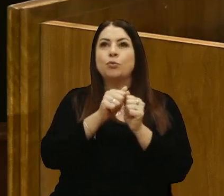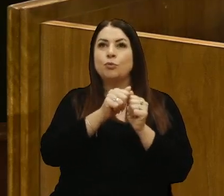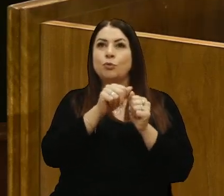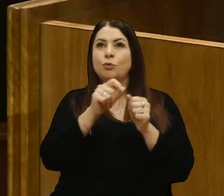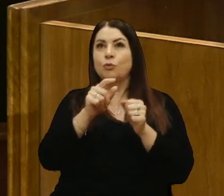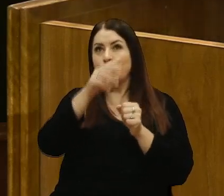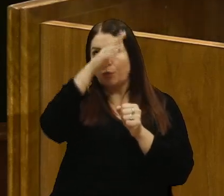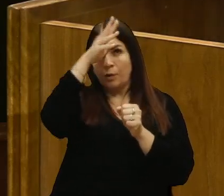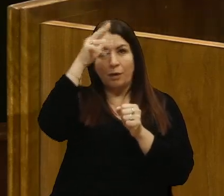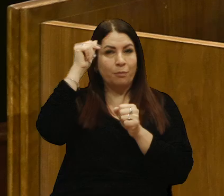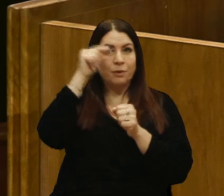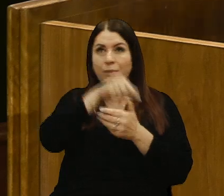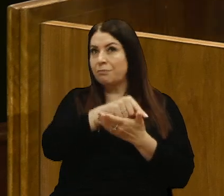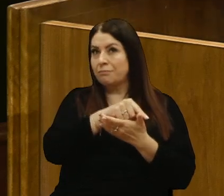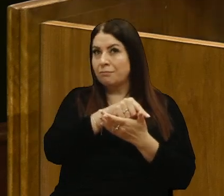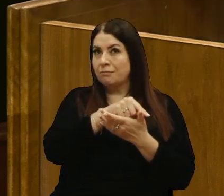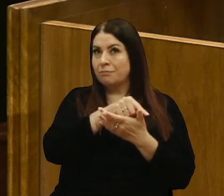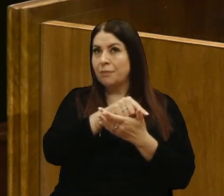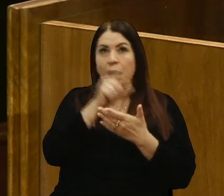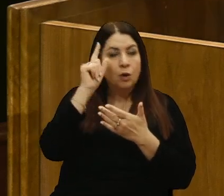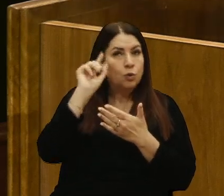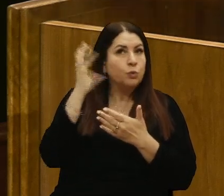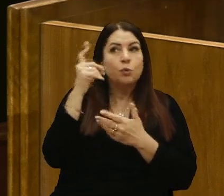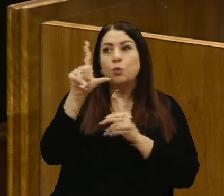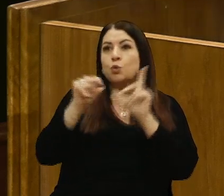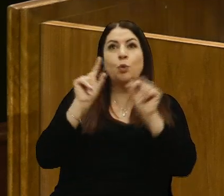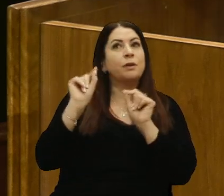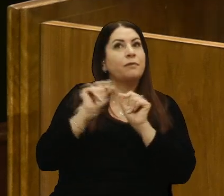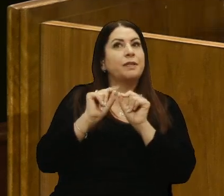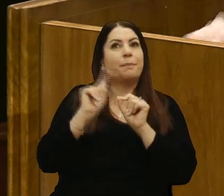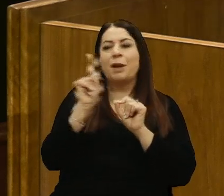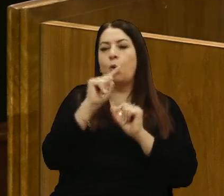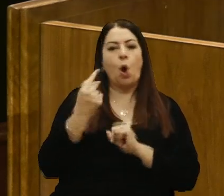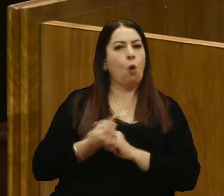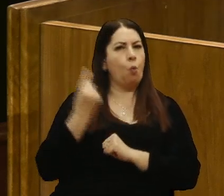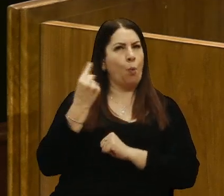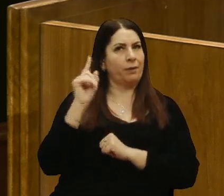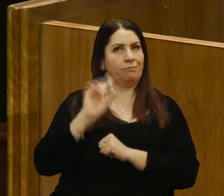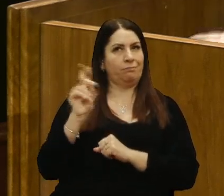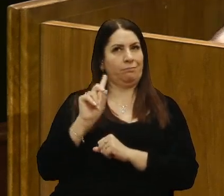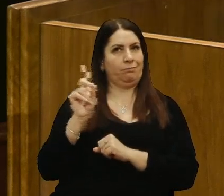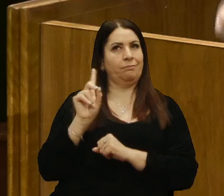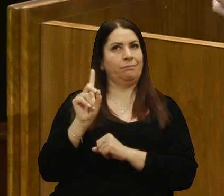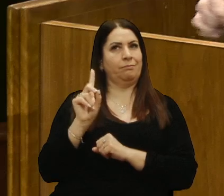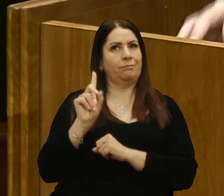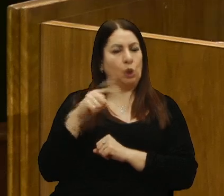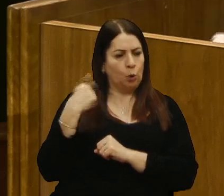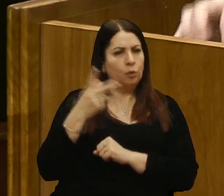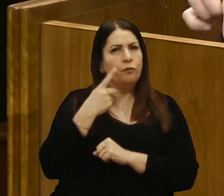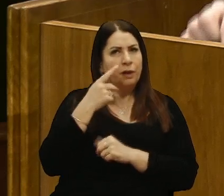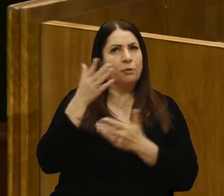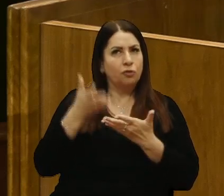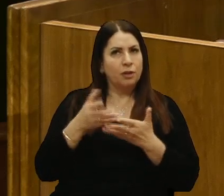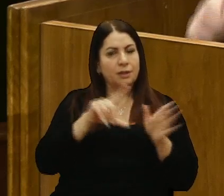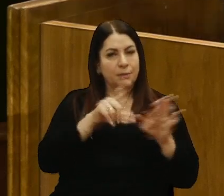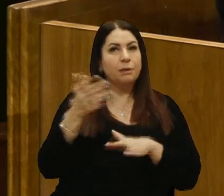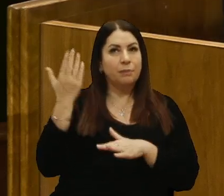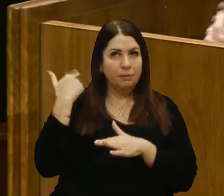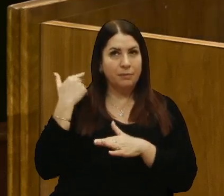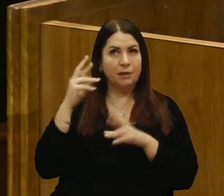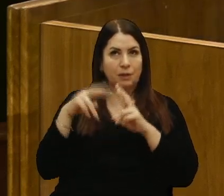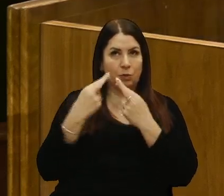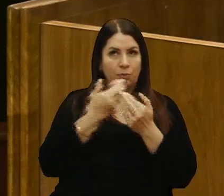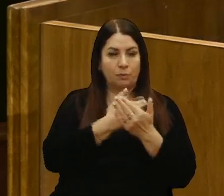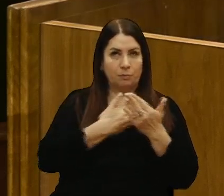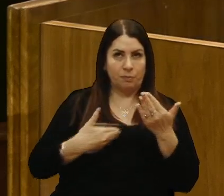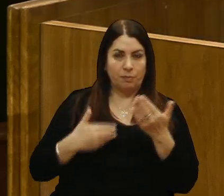municipal. Então, é a solução que eles optaram por fazer, mas não é a única solução. Nós já dissemos aqui semana passada, na reunião